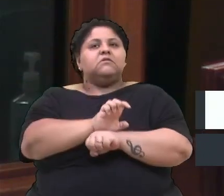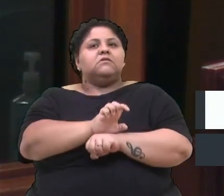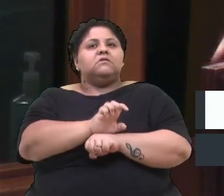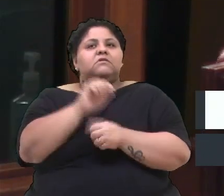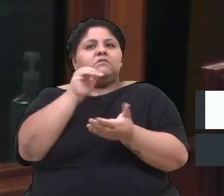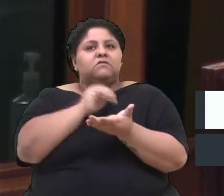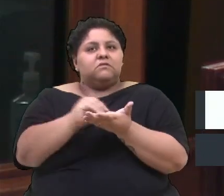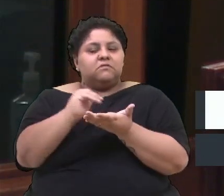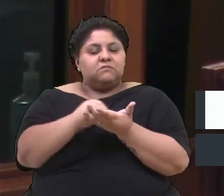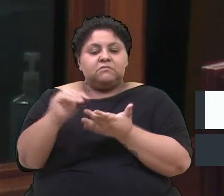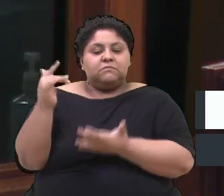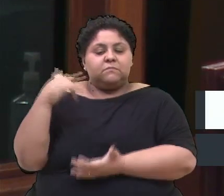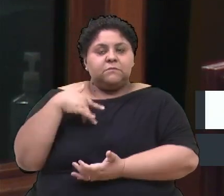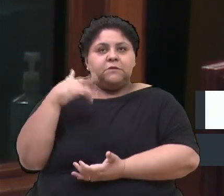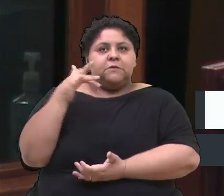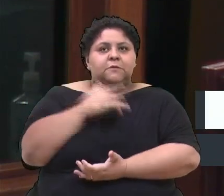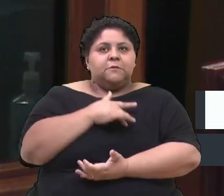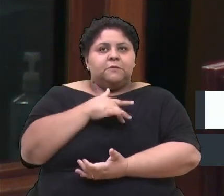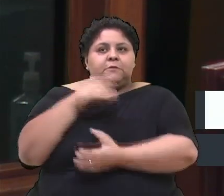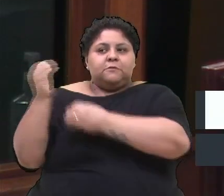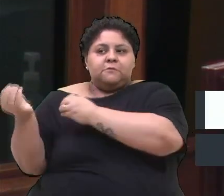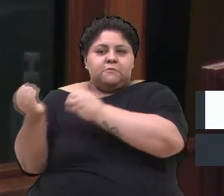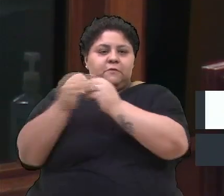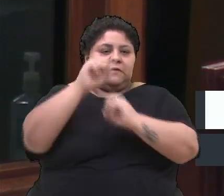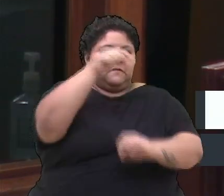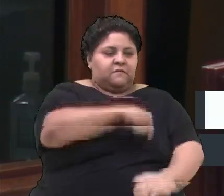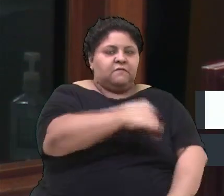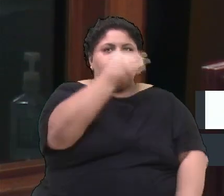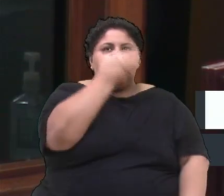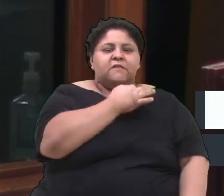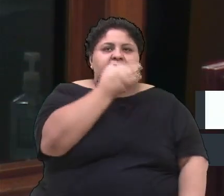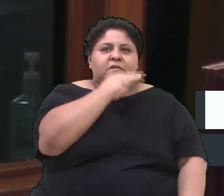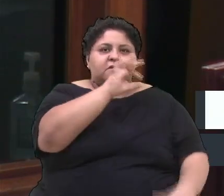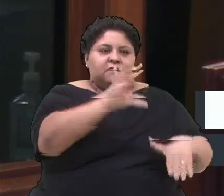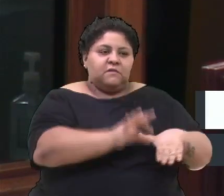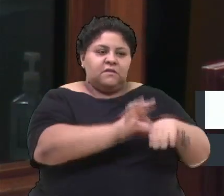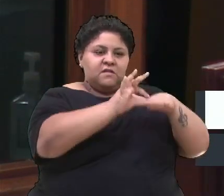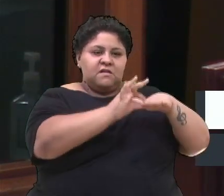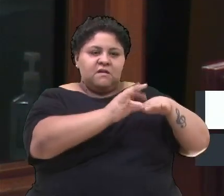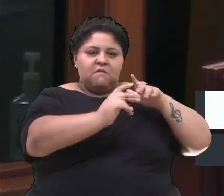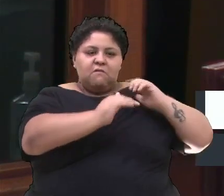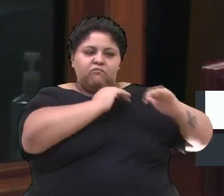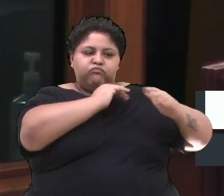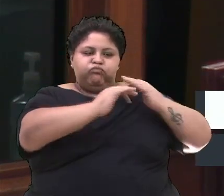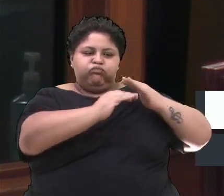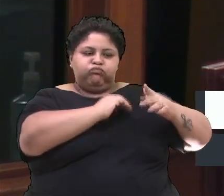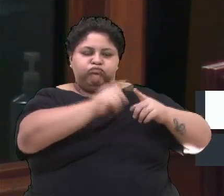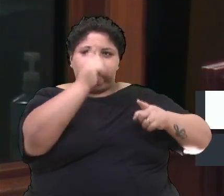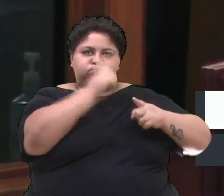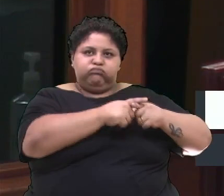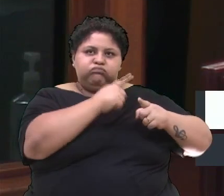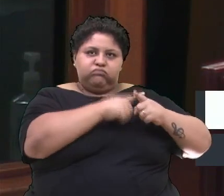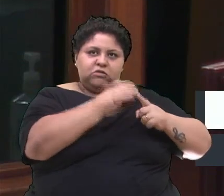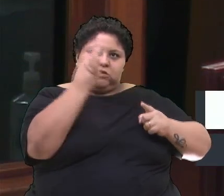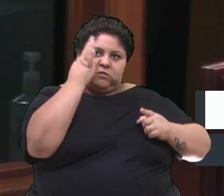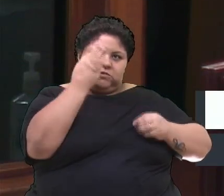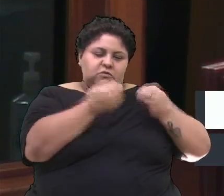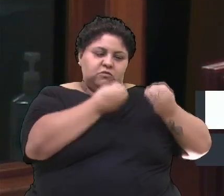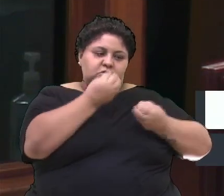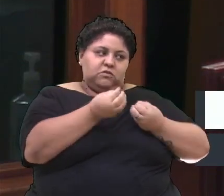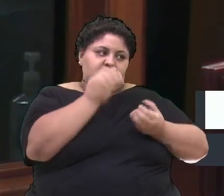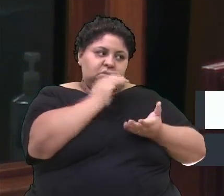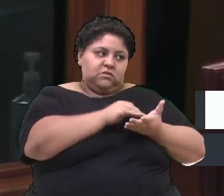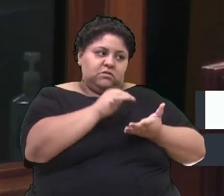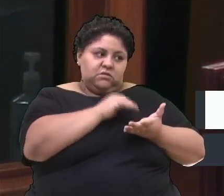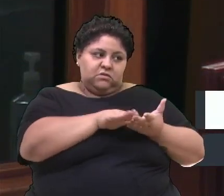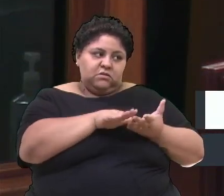de saúde venha para Caxias do Sul liderar esse movimento, porque a presença dela como secretária e